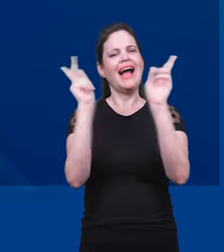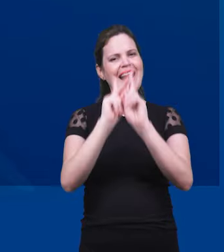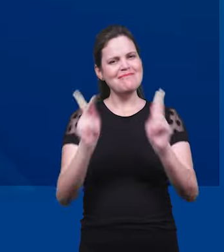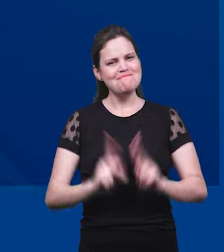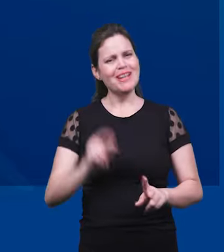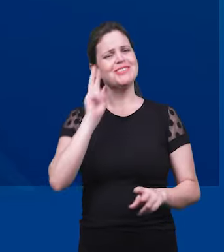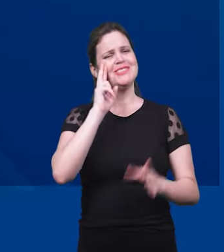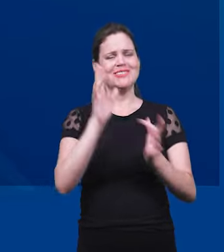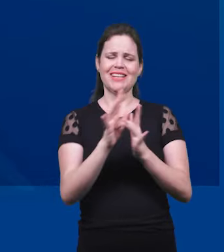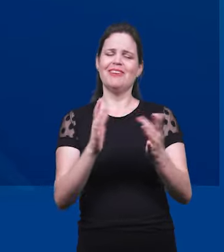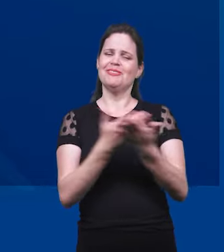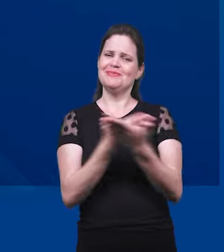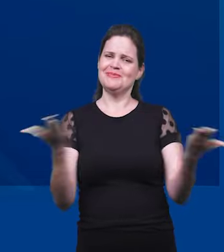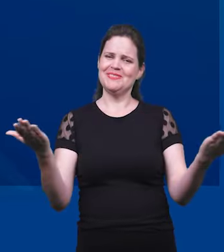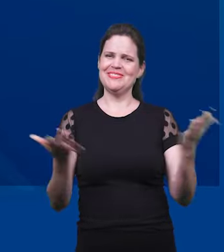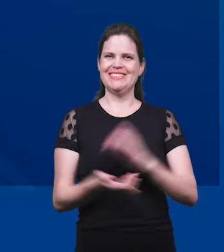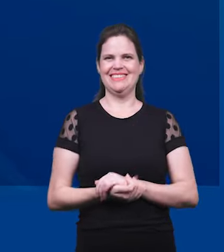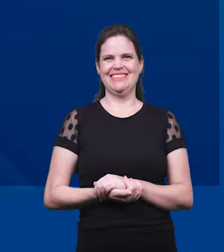Rapaz do Senhor.